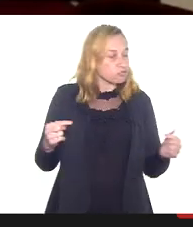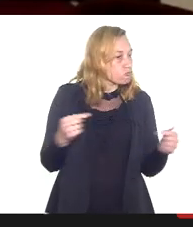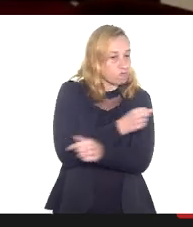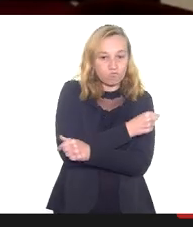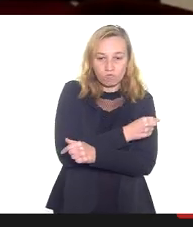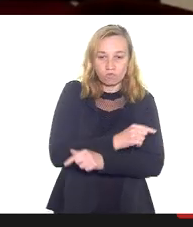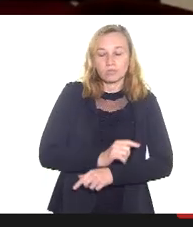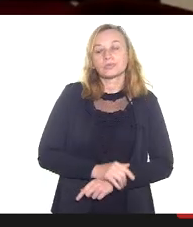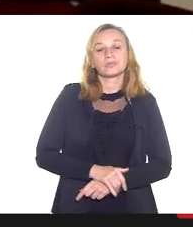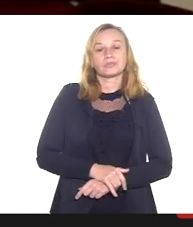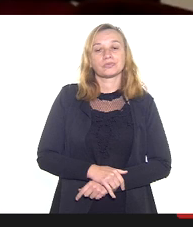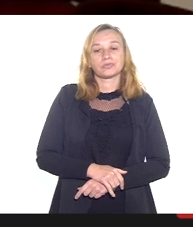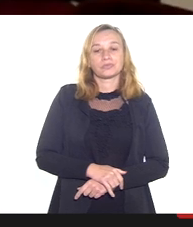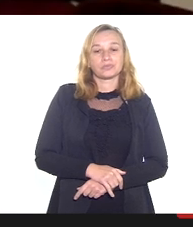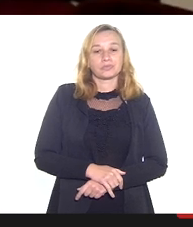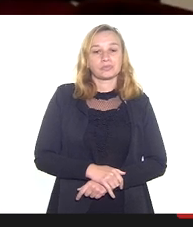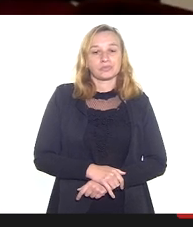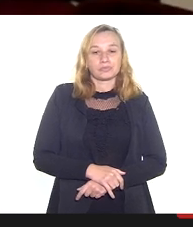discordando.